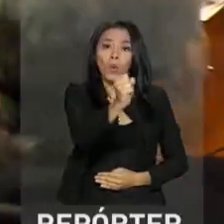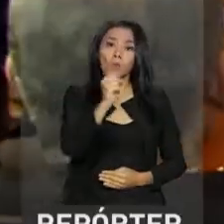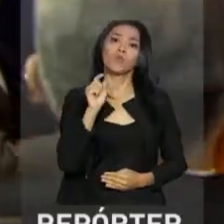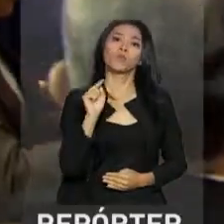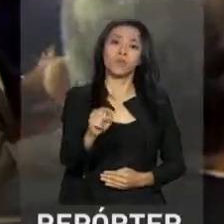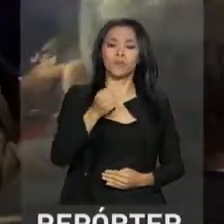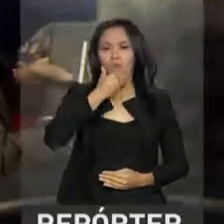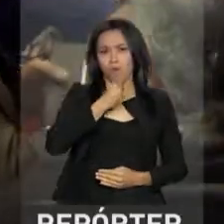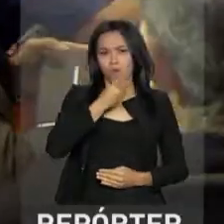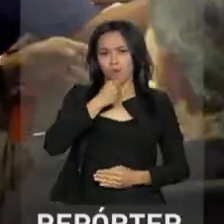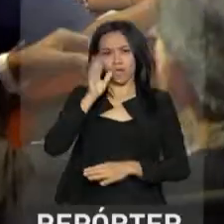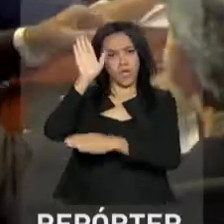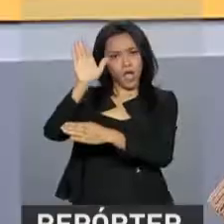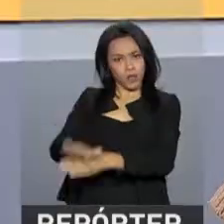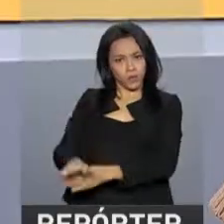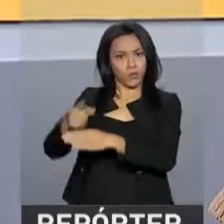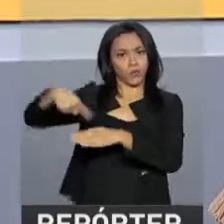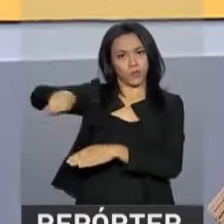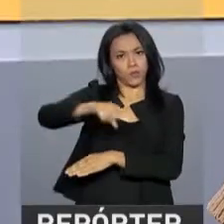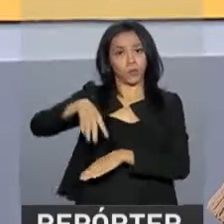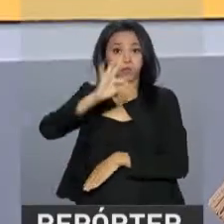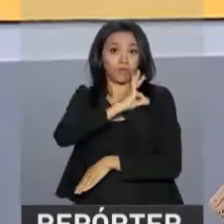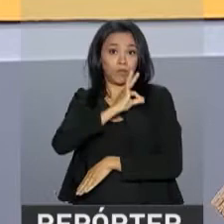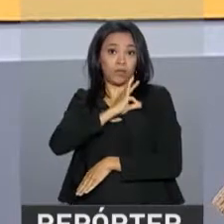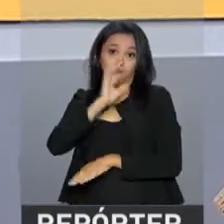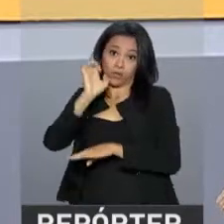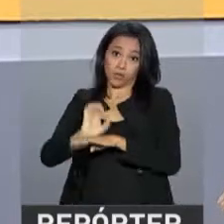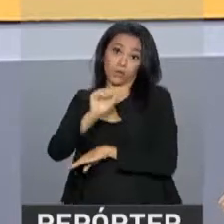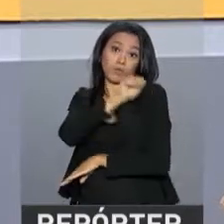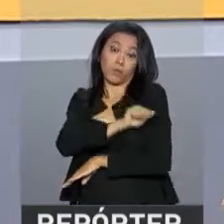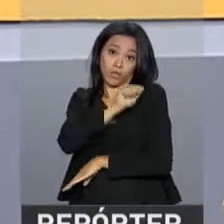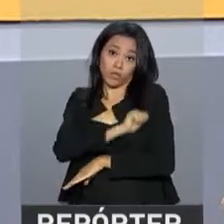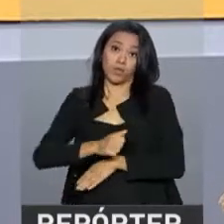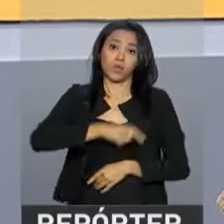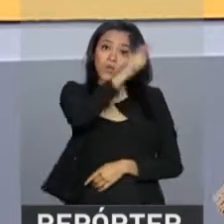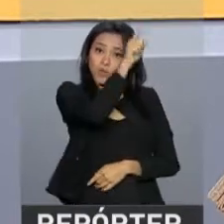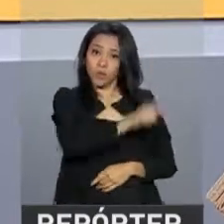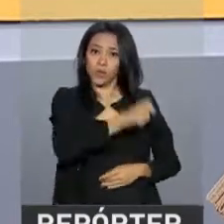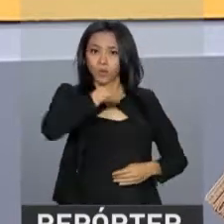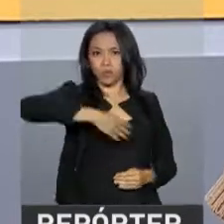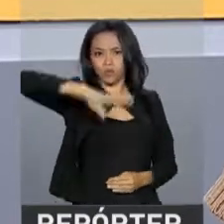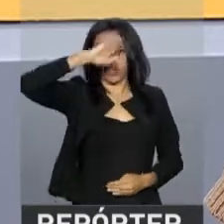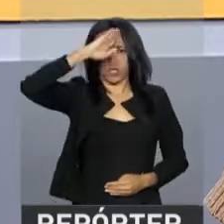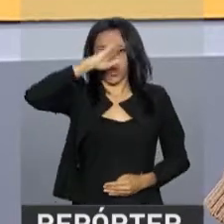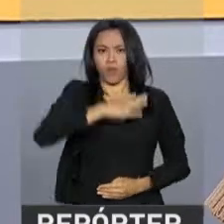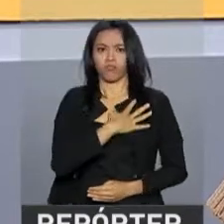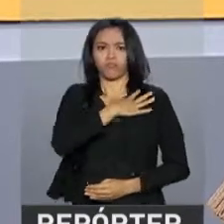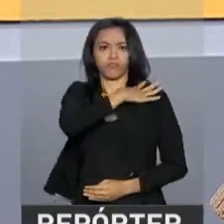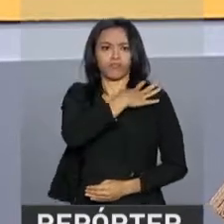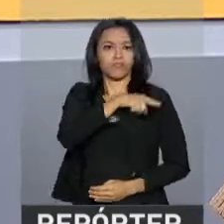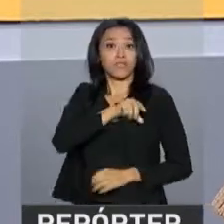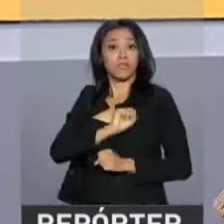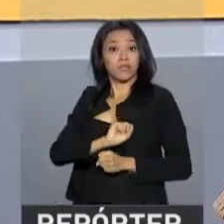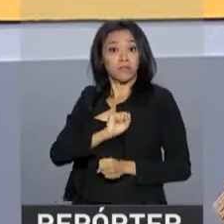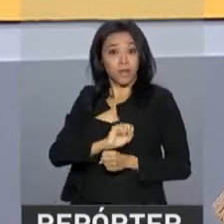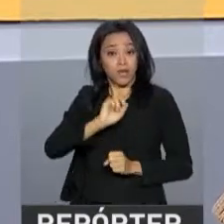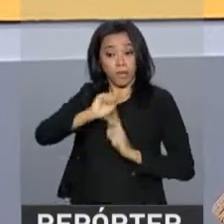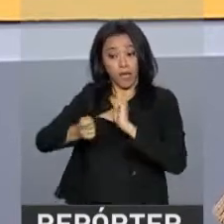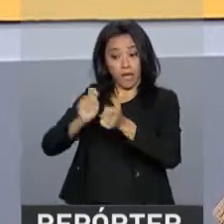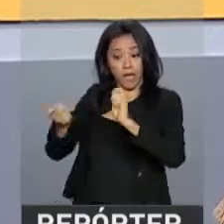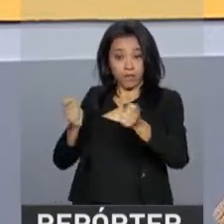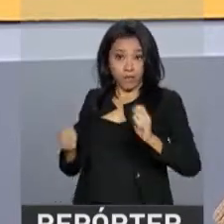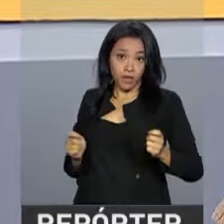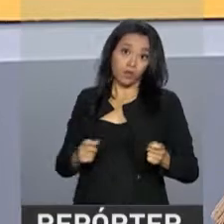que ajudam as polícias do rio durante a reunião o interventor general braga neto disse que espera o pagamento imediato do